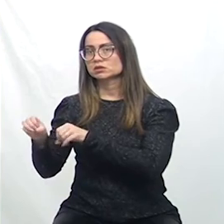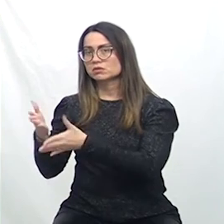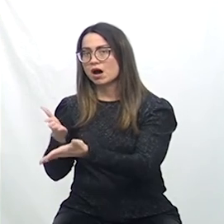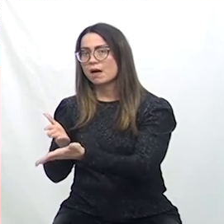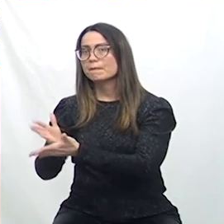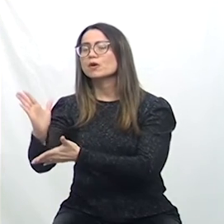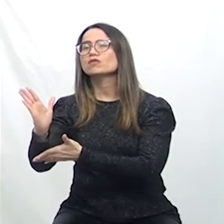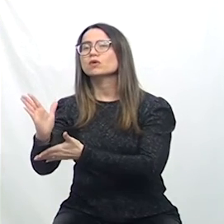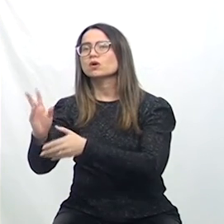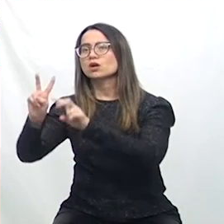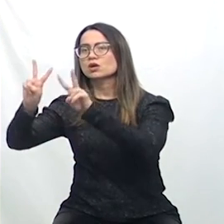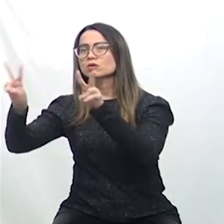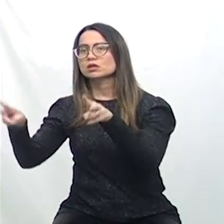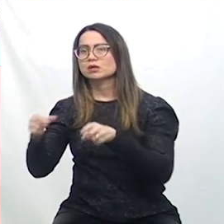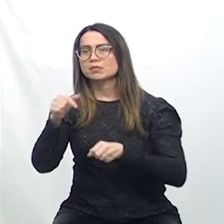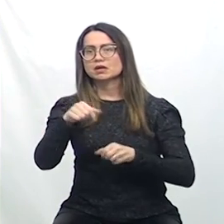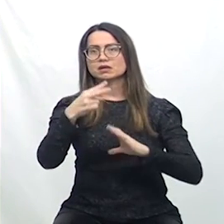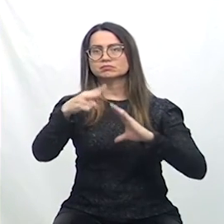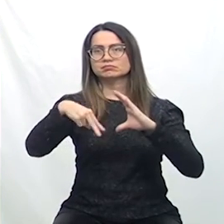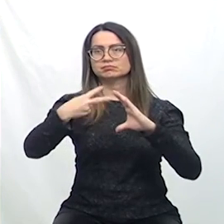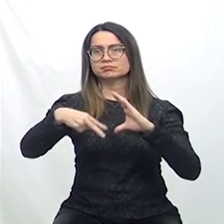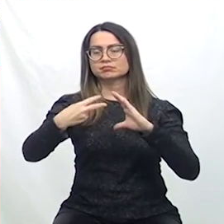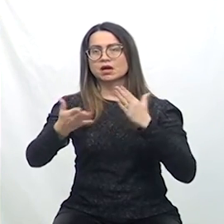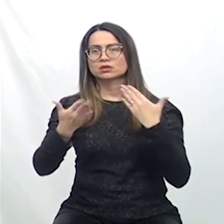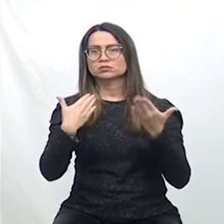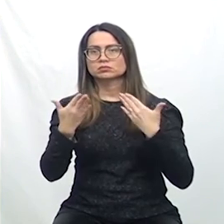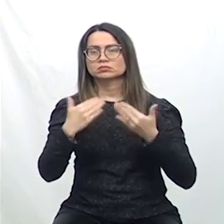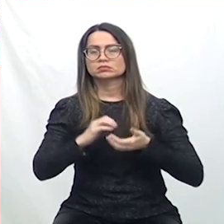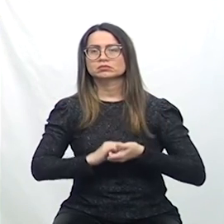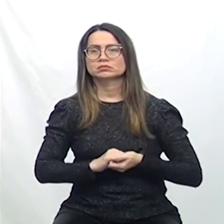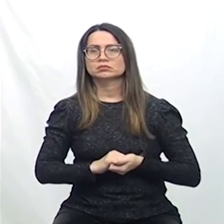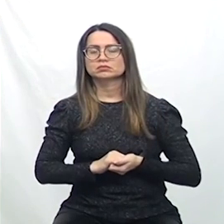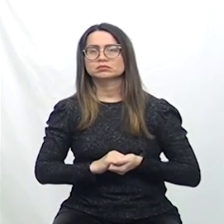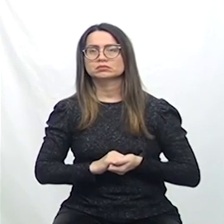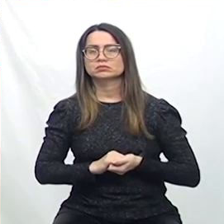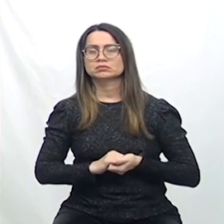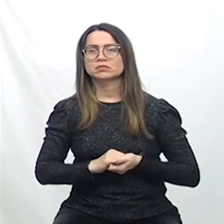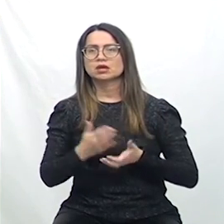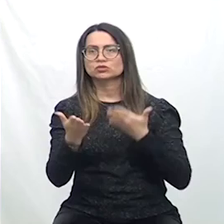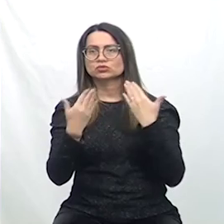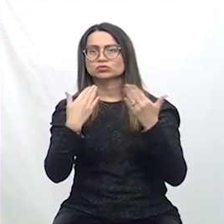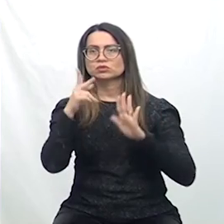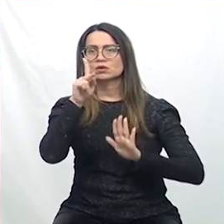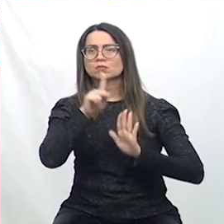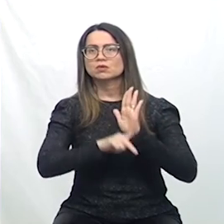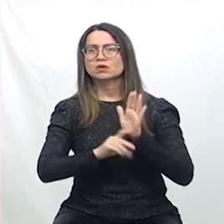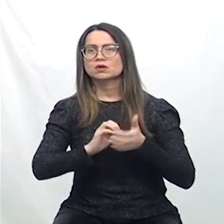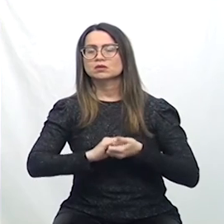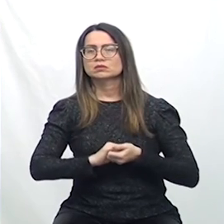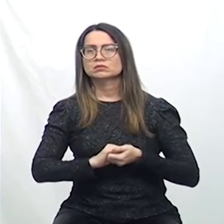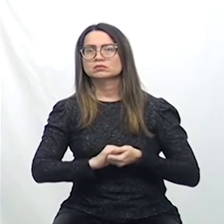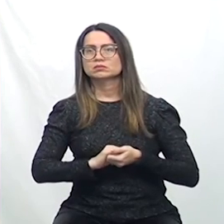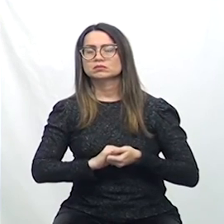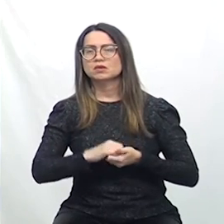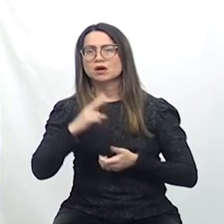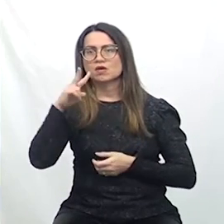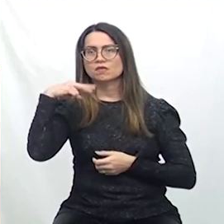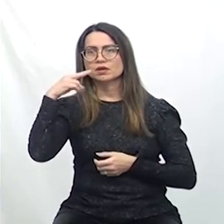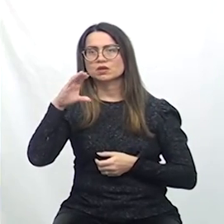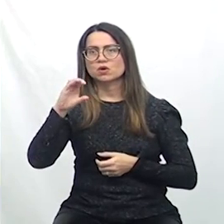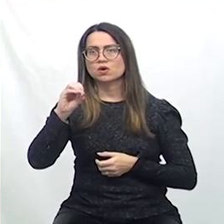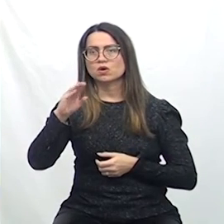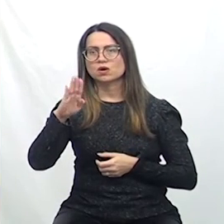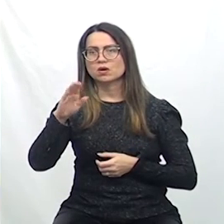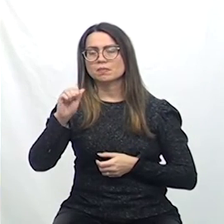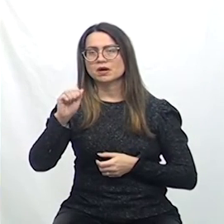aprovação, encaminhando a matéria para a deliberação do plenário. Em discussão ao projeto. Com a palavra, o vereador